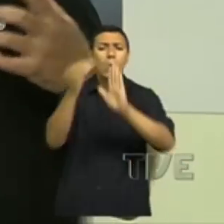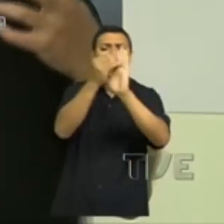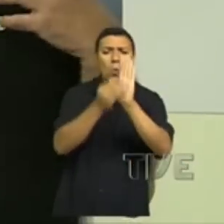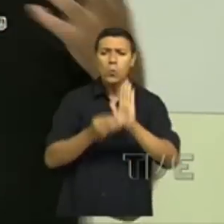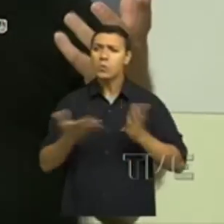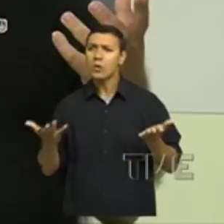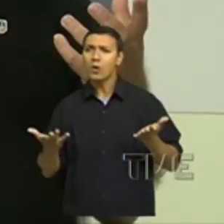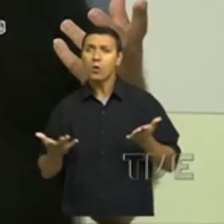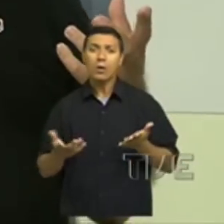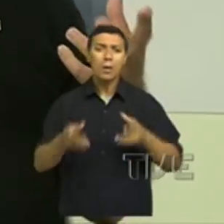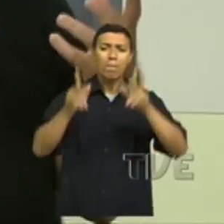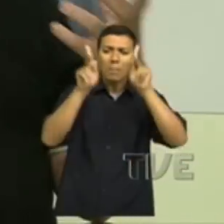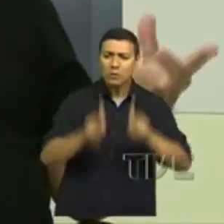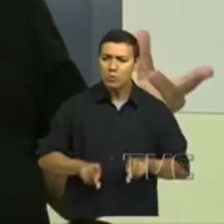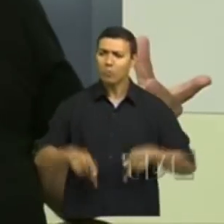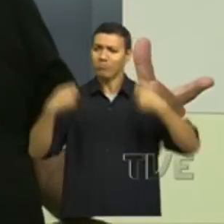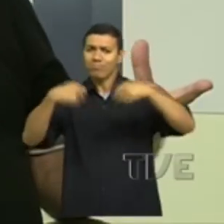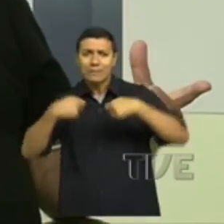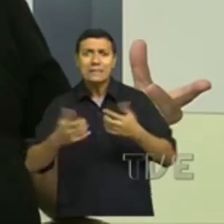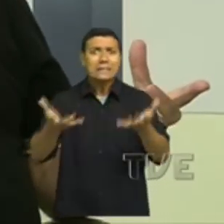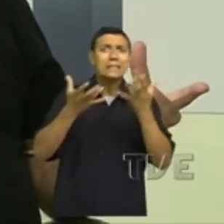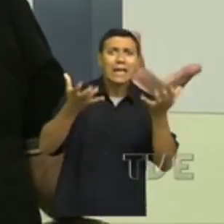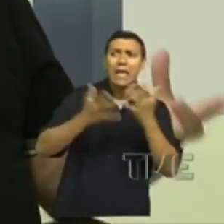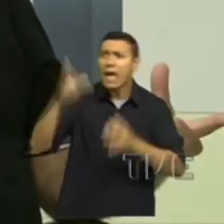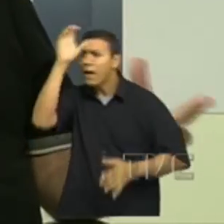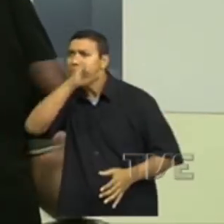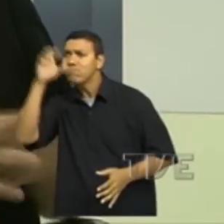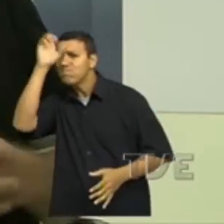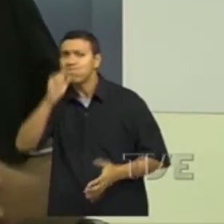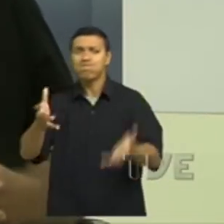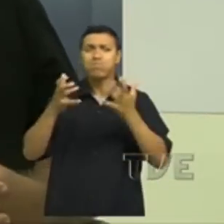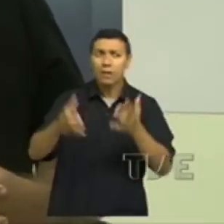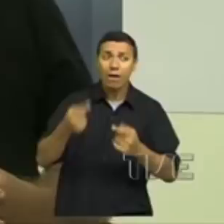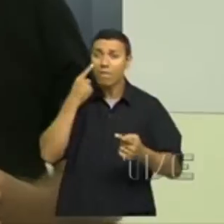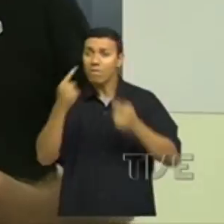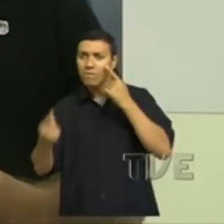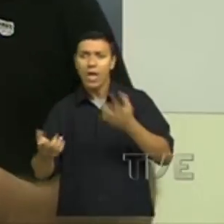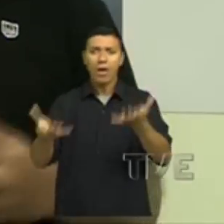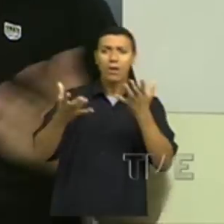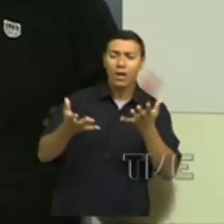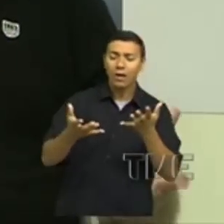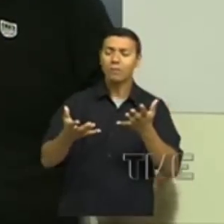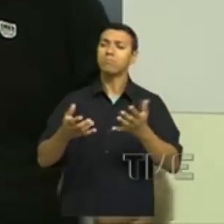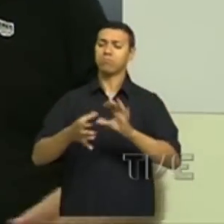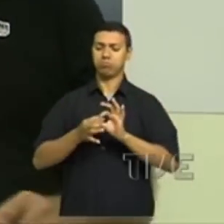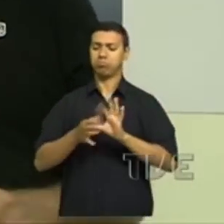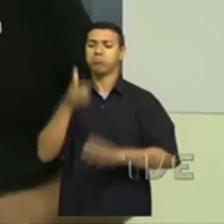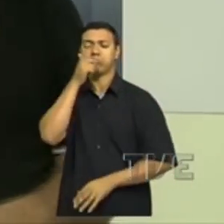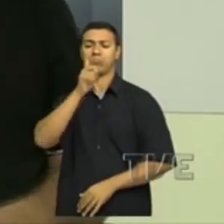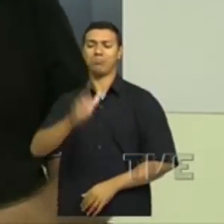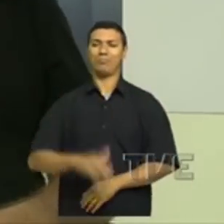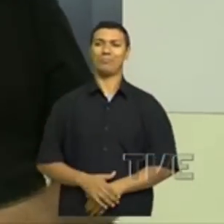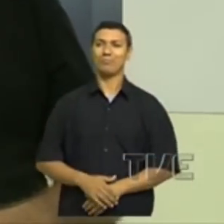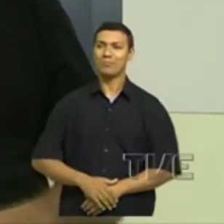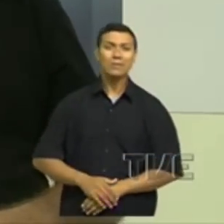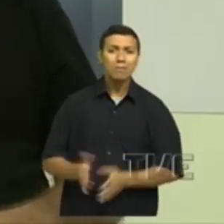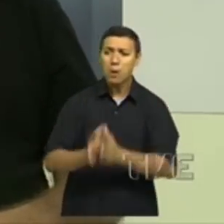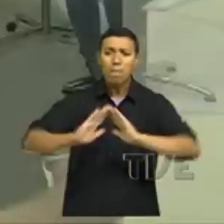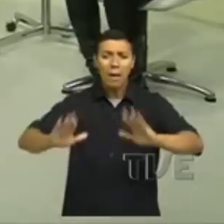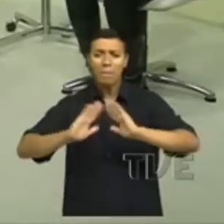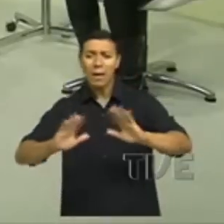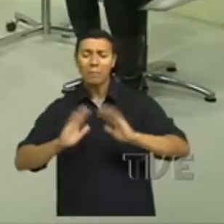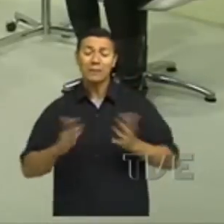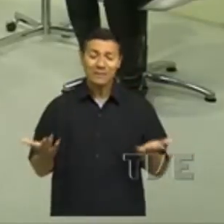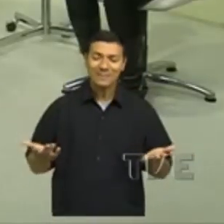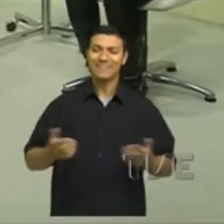e ter gente querendo assistir. Ter demanda de público. Quando a gente